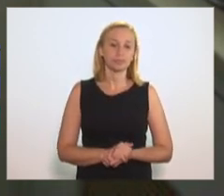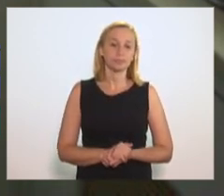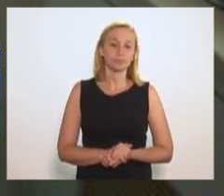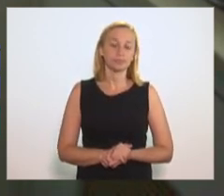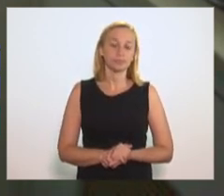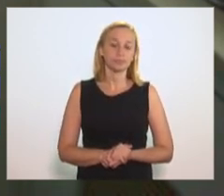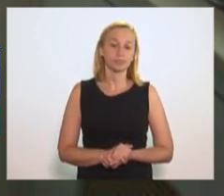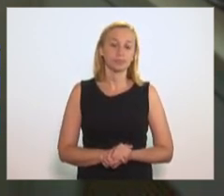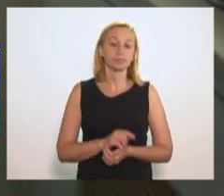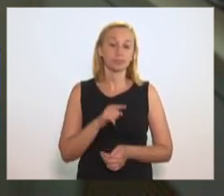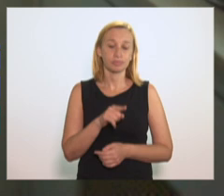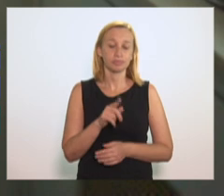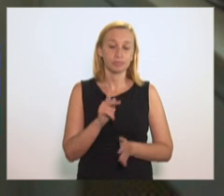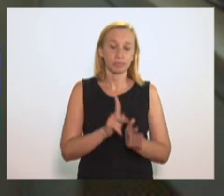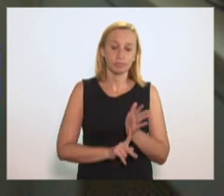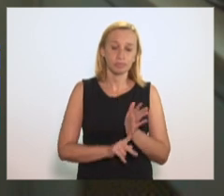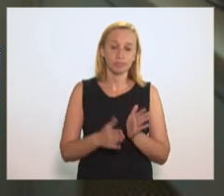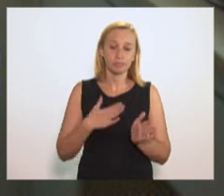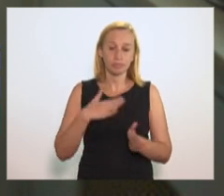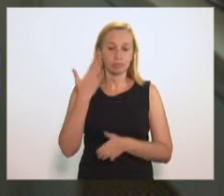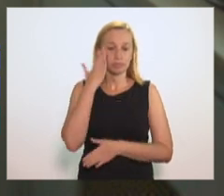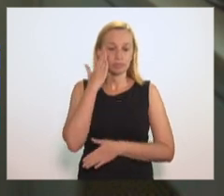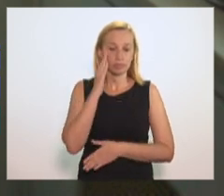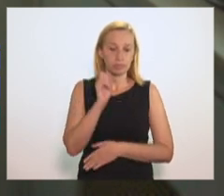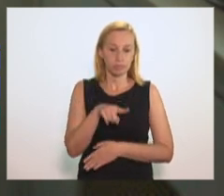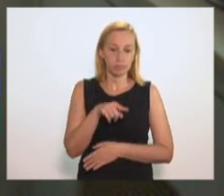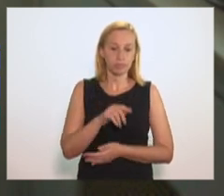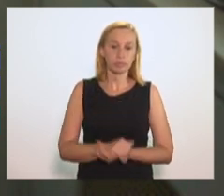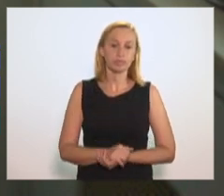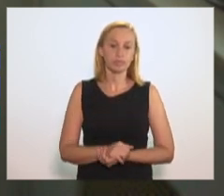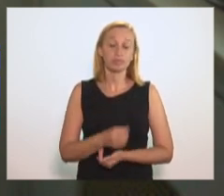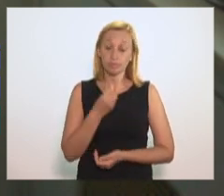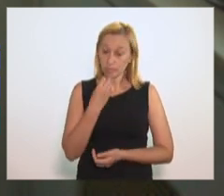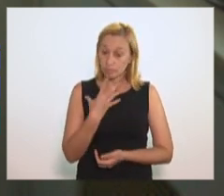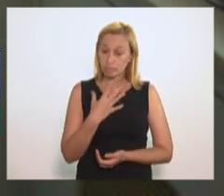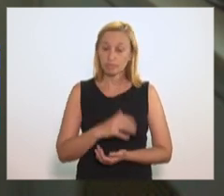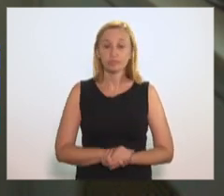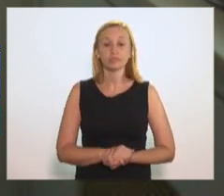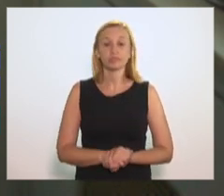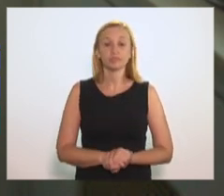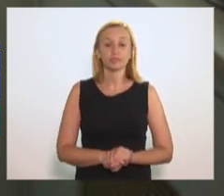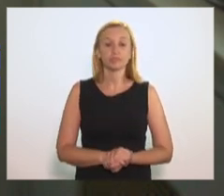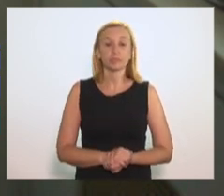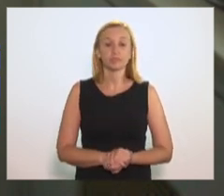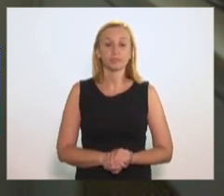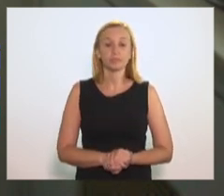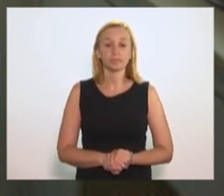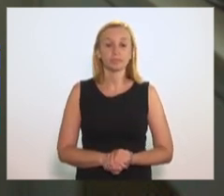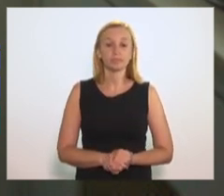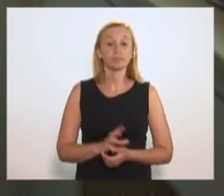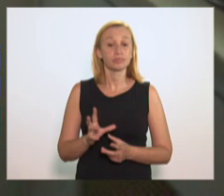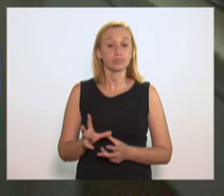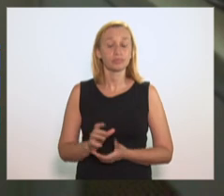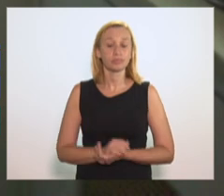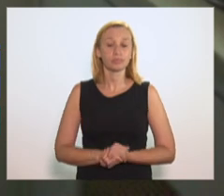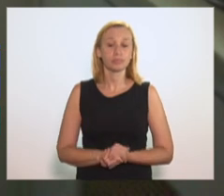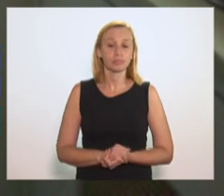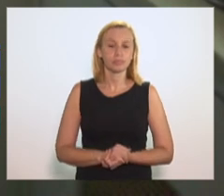esse projeto no meu entendimento é bastante positivo tem mérito